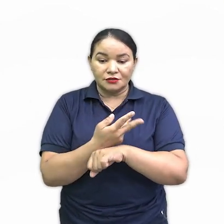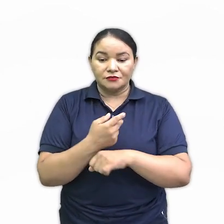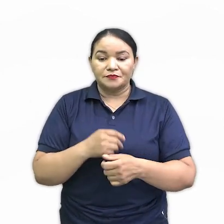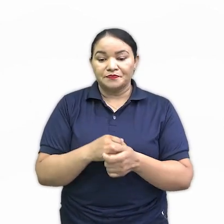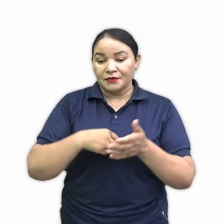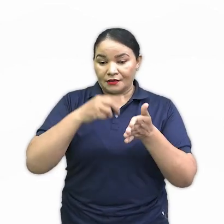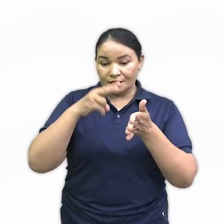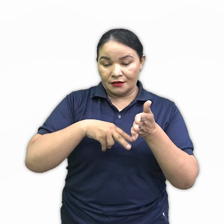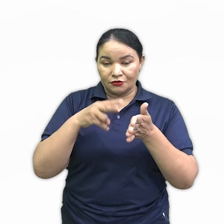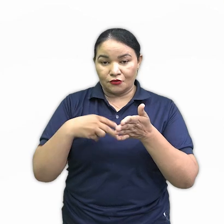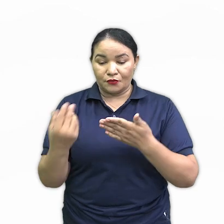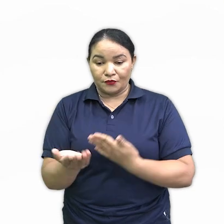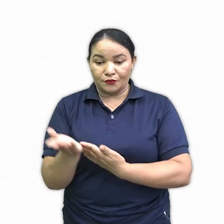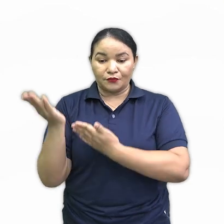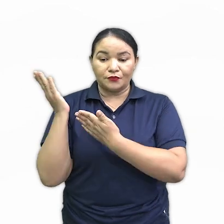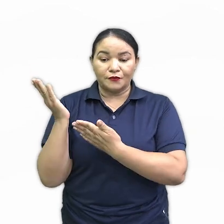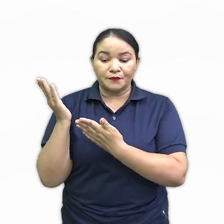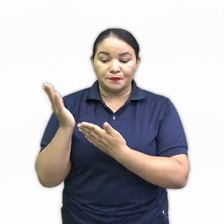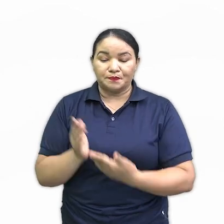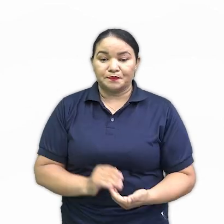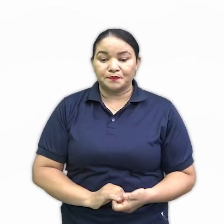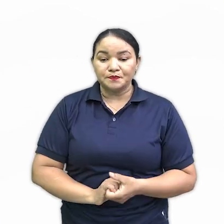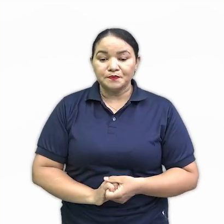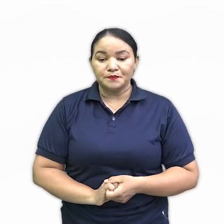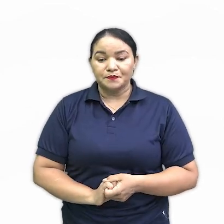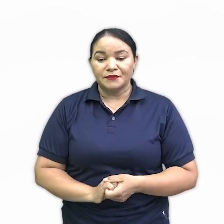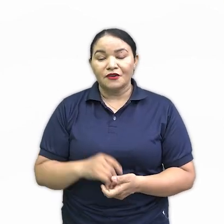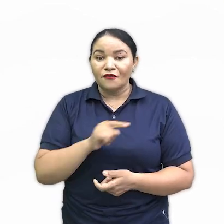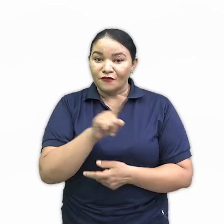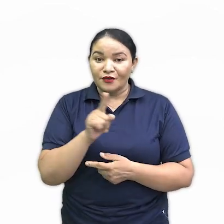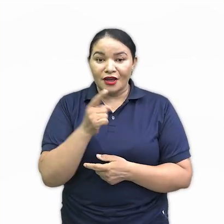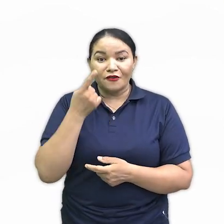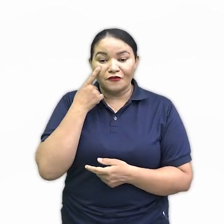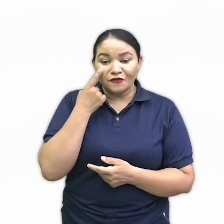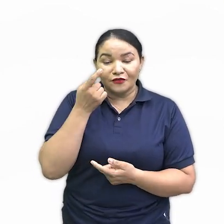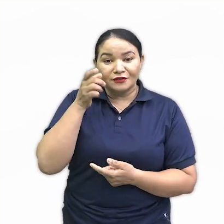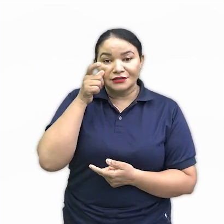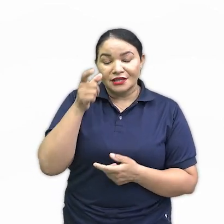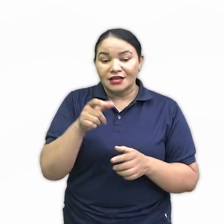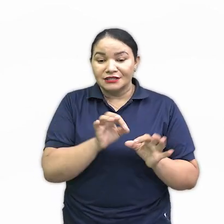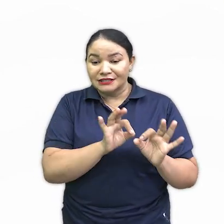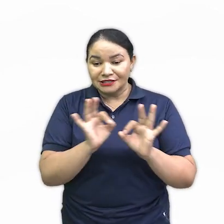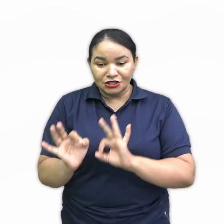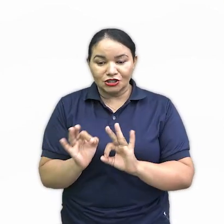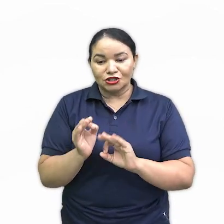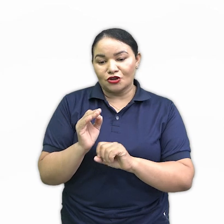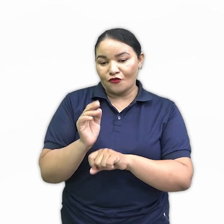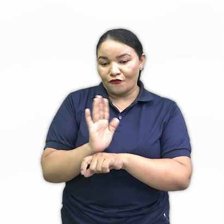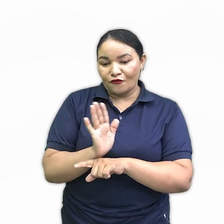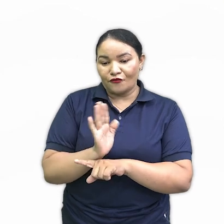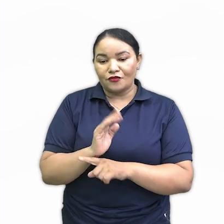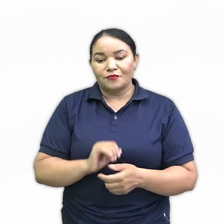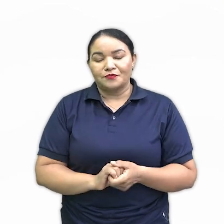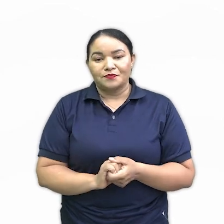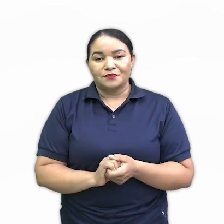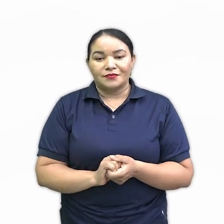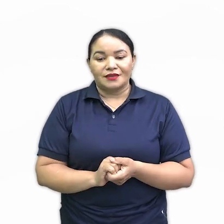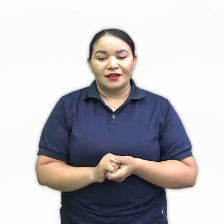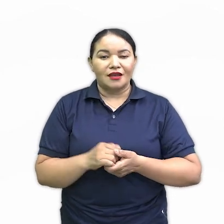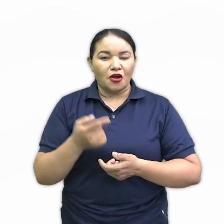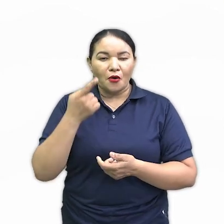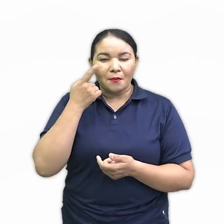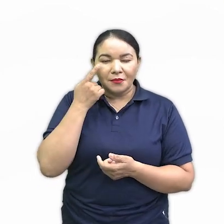question. Have you seen the movie yet? Você já viu o filme? Thinking of watching in this weekend. Eu estou pensando